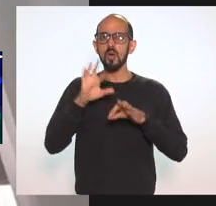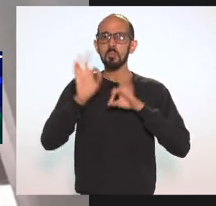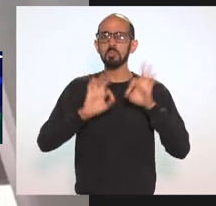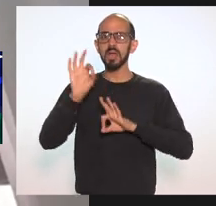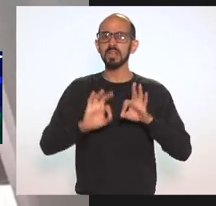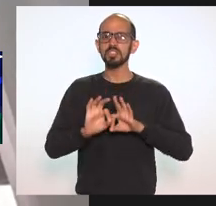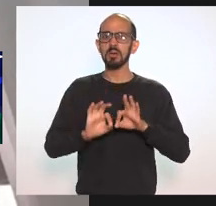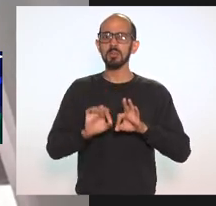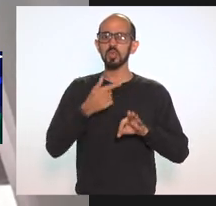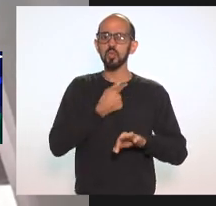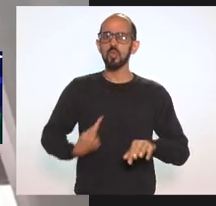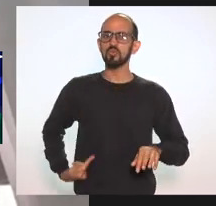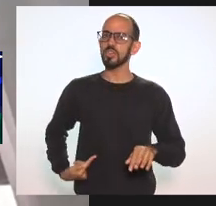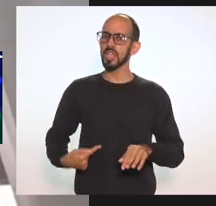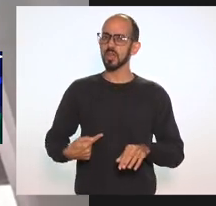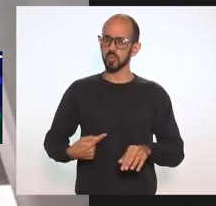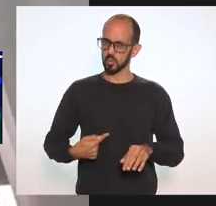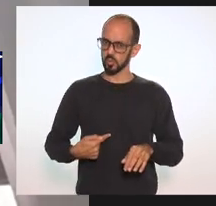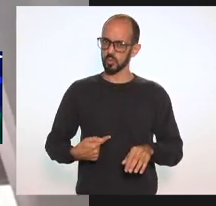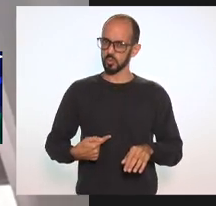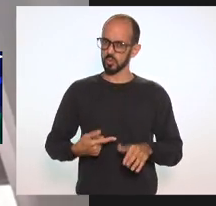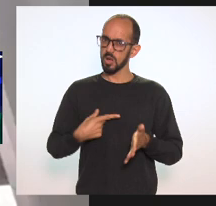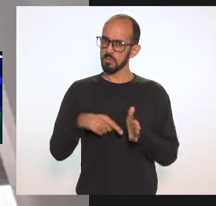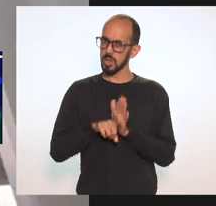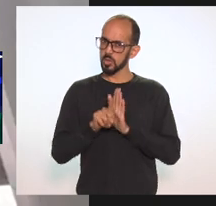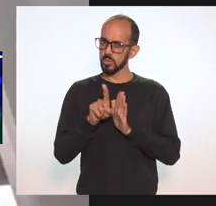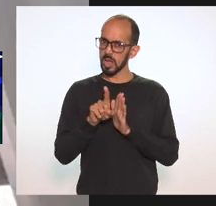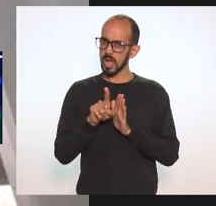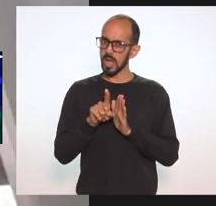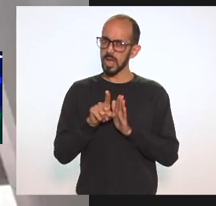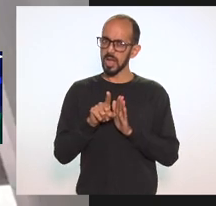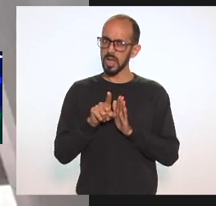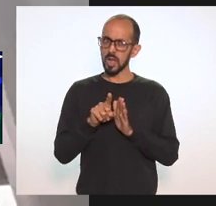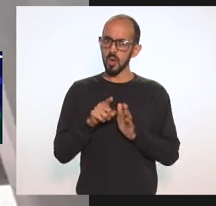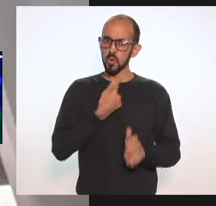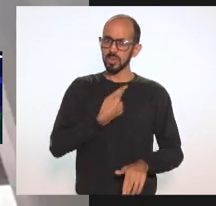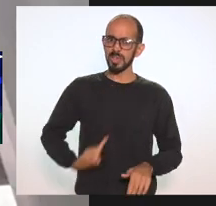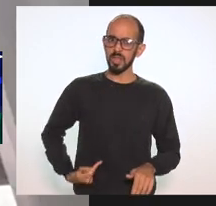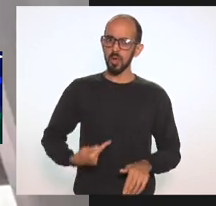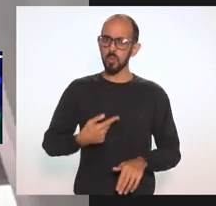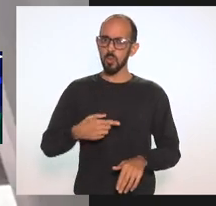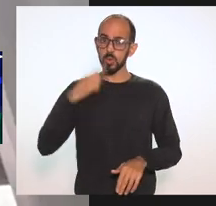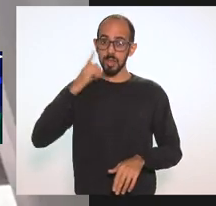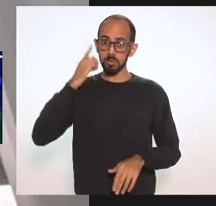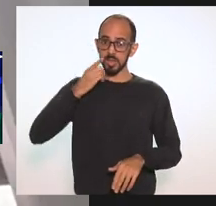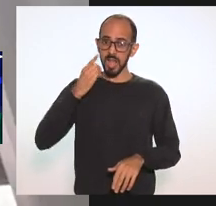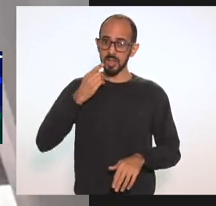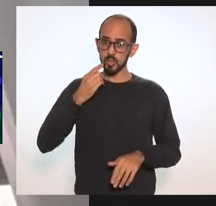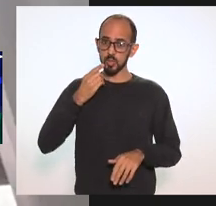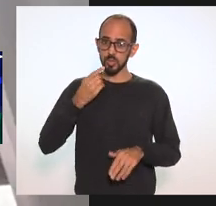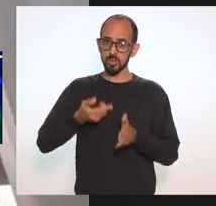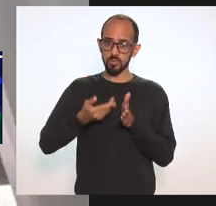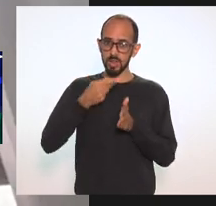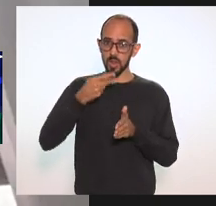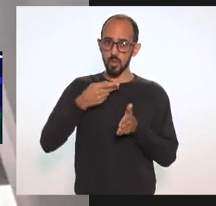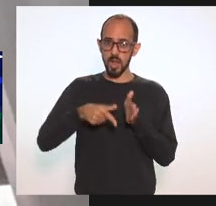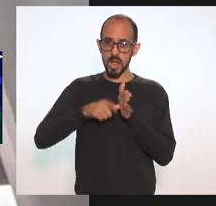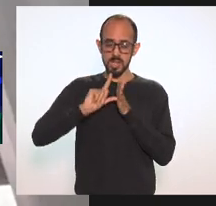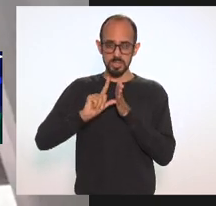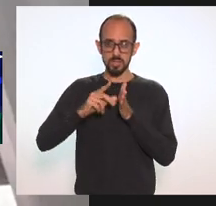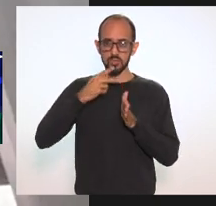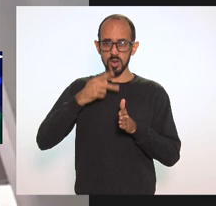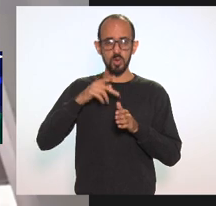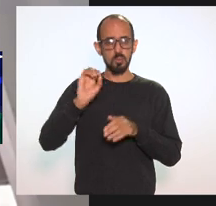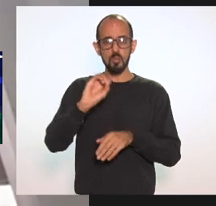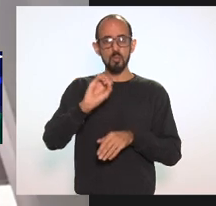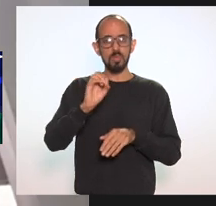para esses 10 dias porque novamente o deputado que me antecedeu falou aqui que nenhum governante estava preparado para